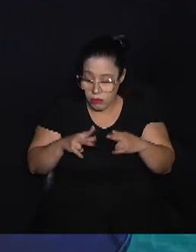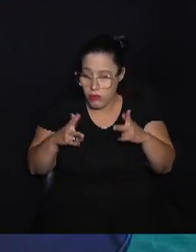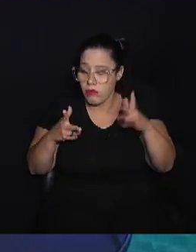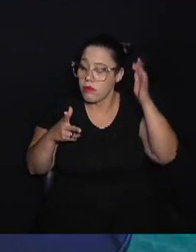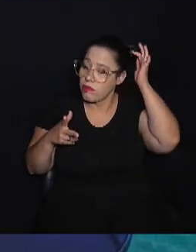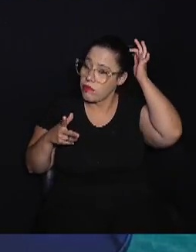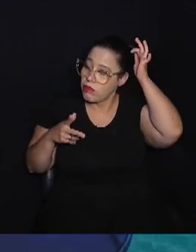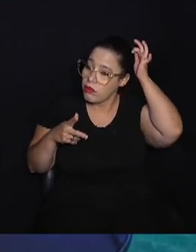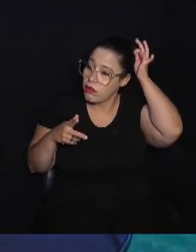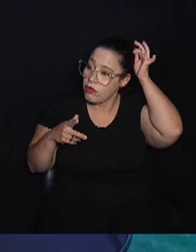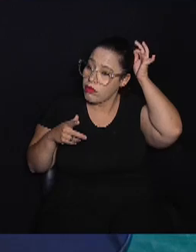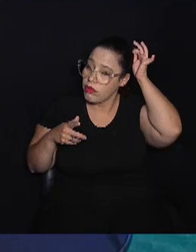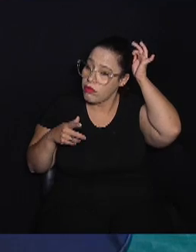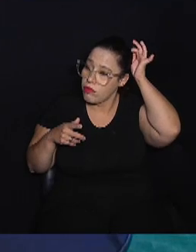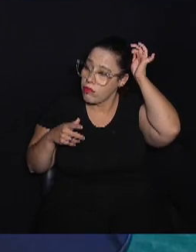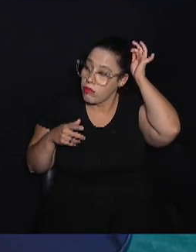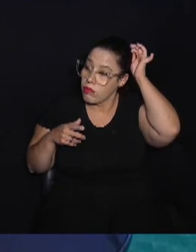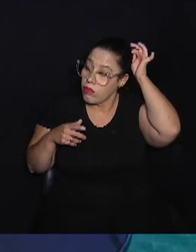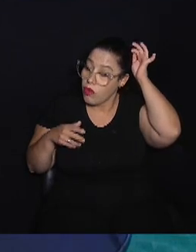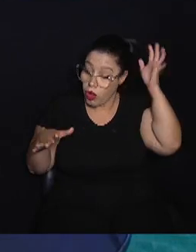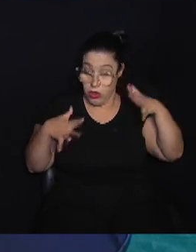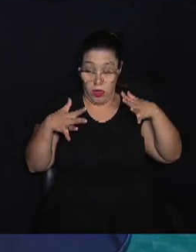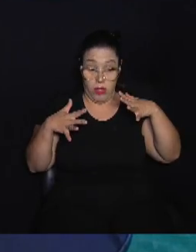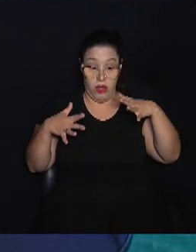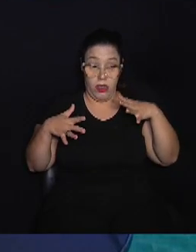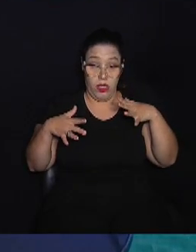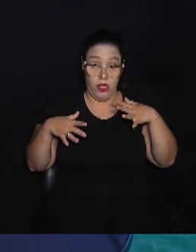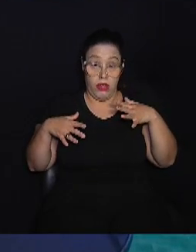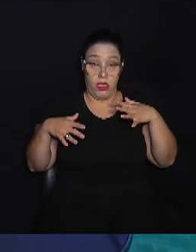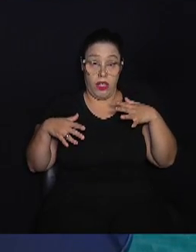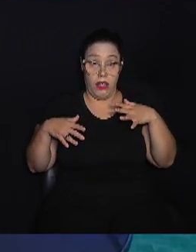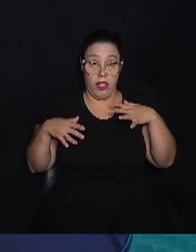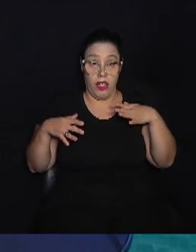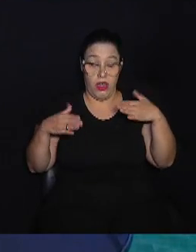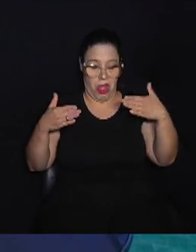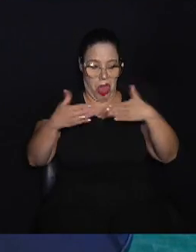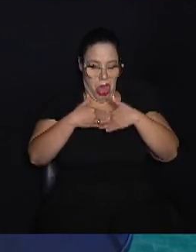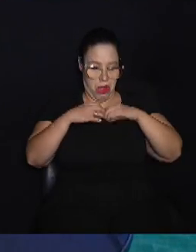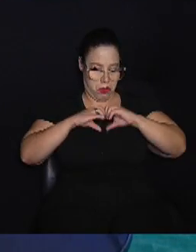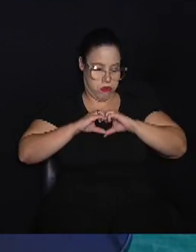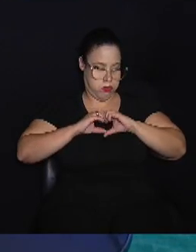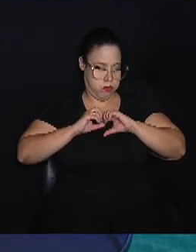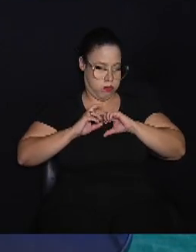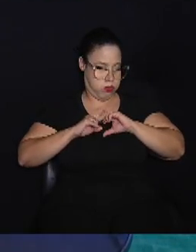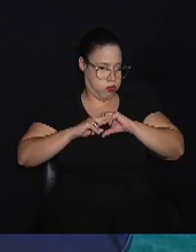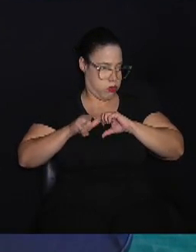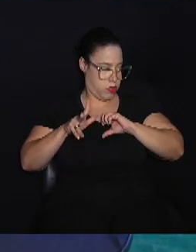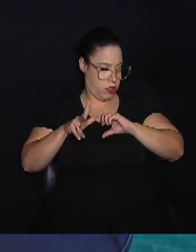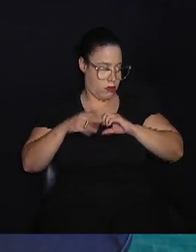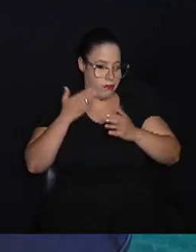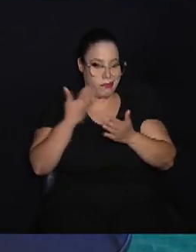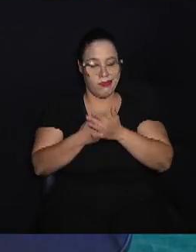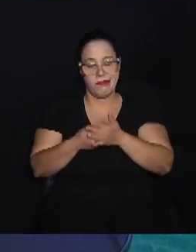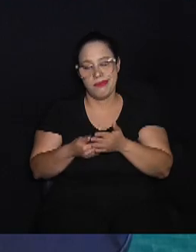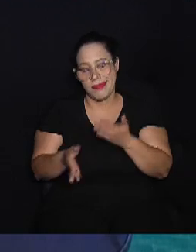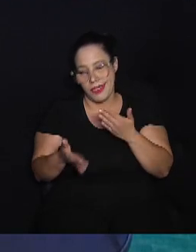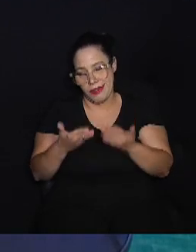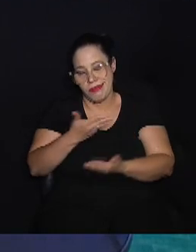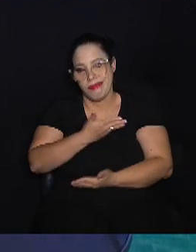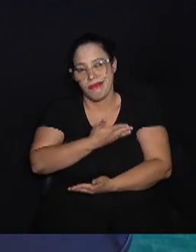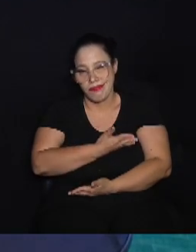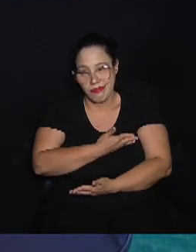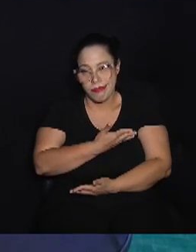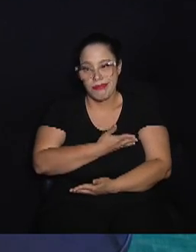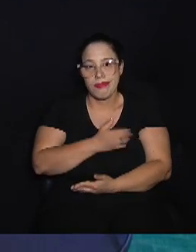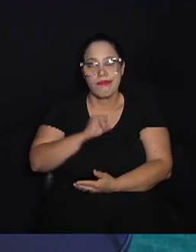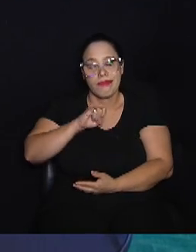E quando a gente se assusta de cara e fecha o nosso coração para o diferente, a gente pode perder grandes amizades. A gente pode perder